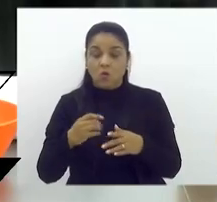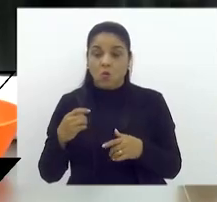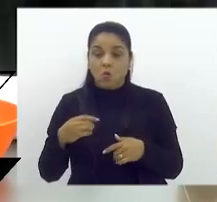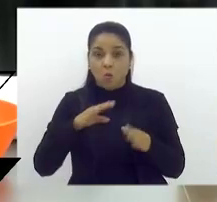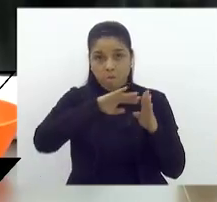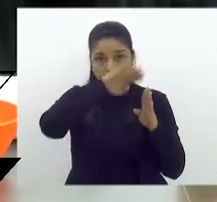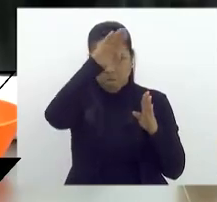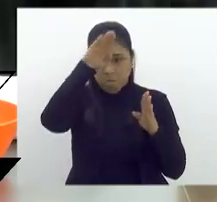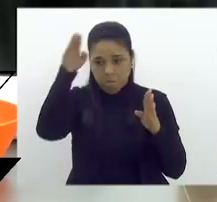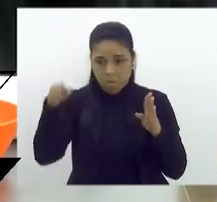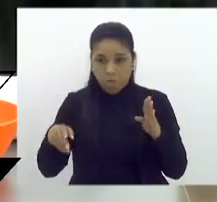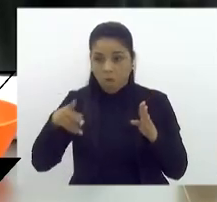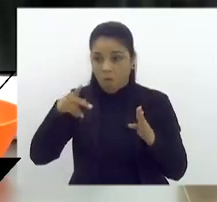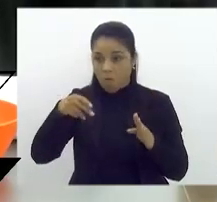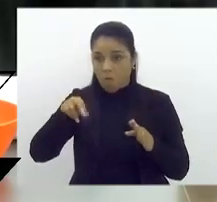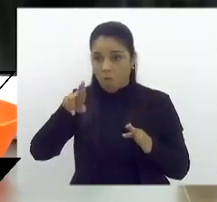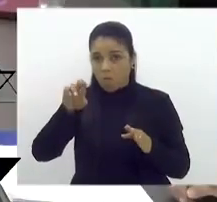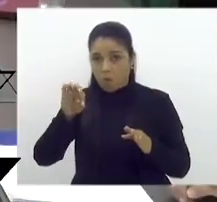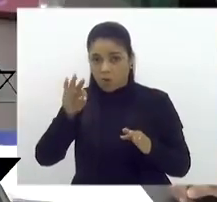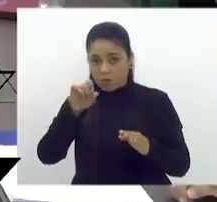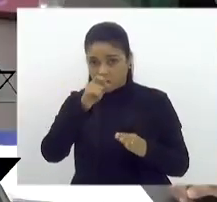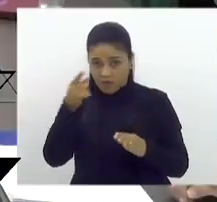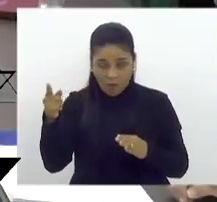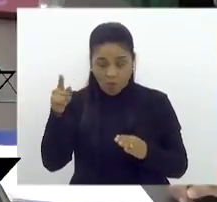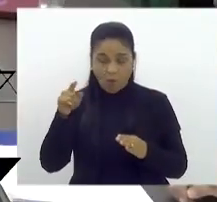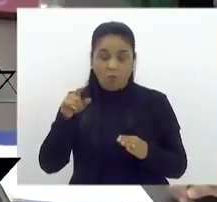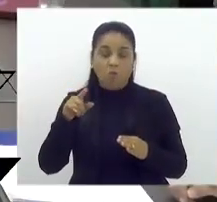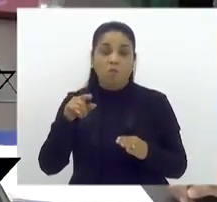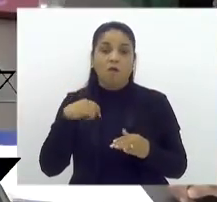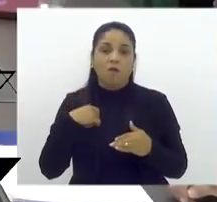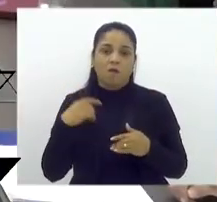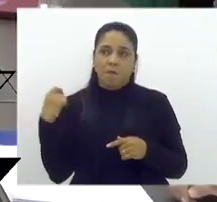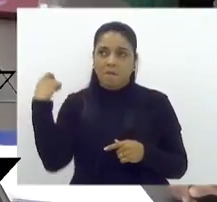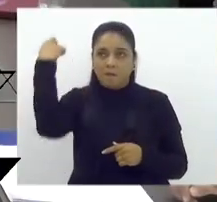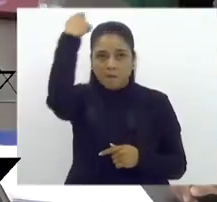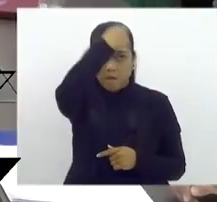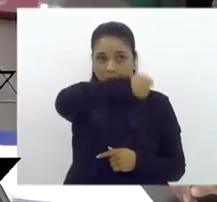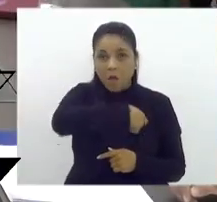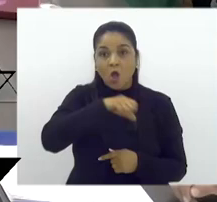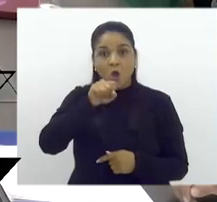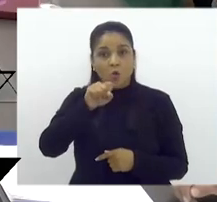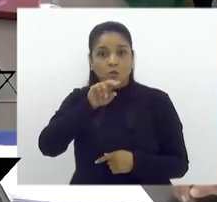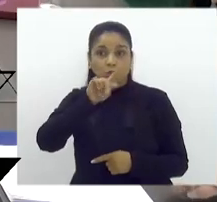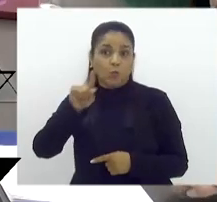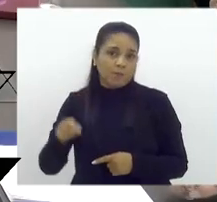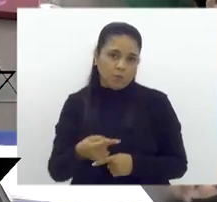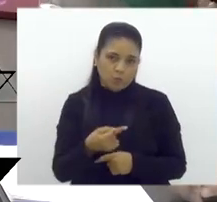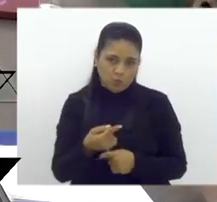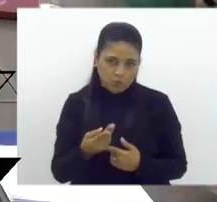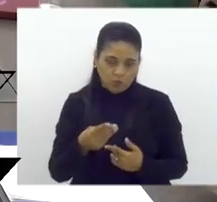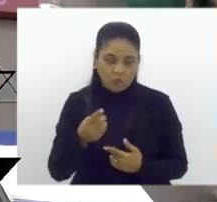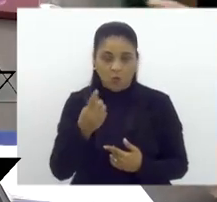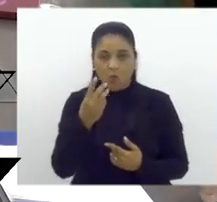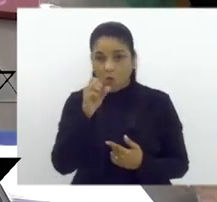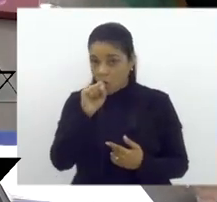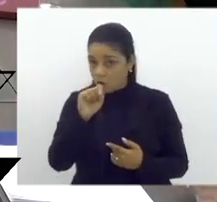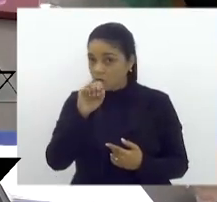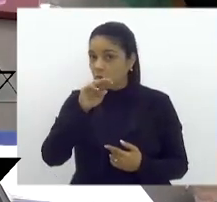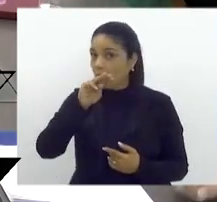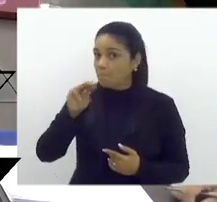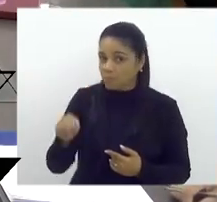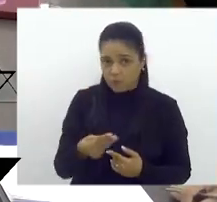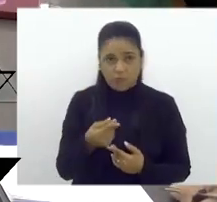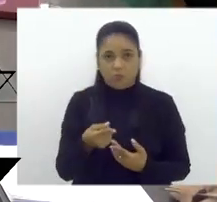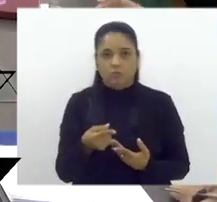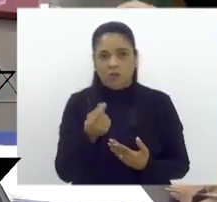R$8.000. Presidente, discutir, presidente. Me pronunciar rapidamente, pode ser ainda? Pode. Deputado Serafini, ah, bom, tinha pedido a palavra